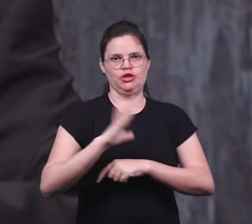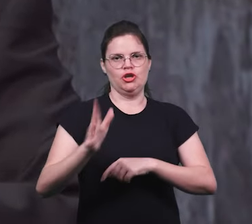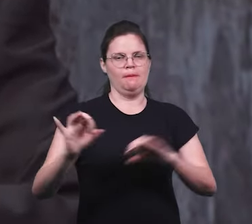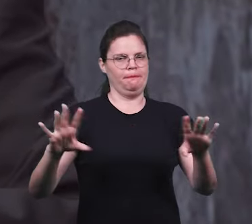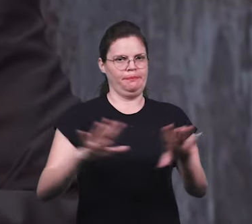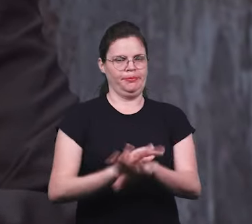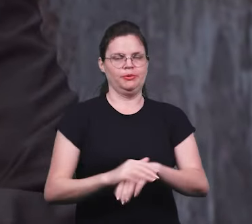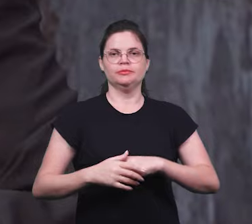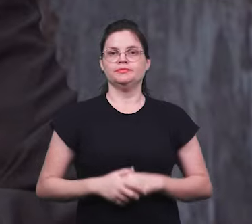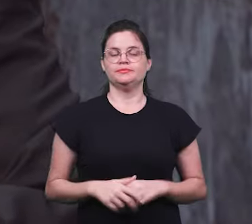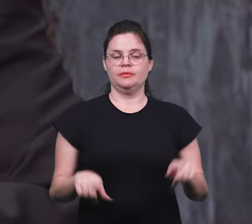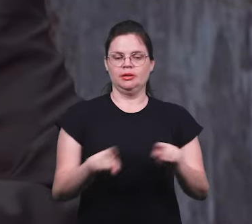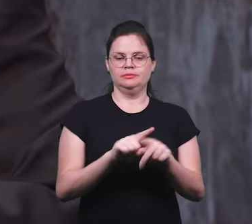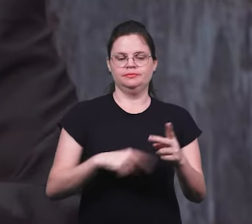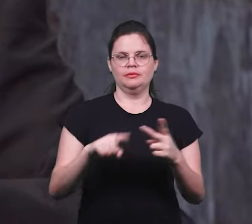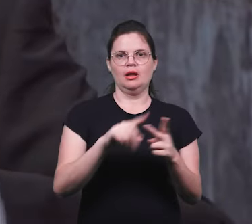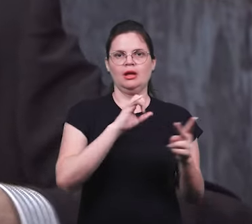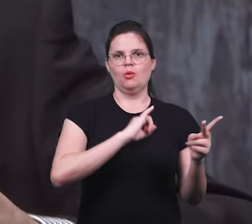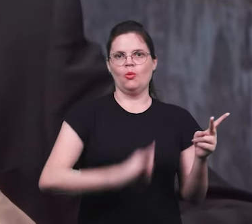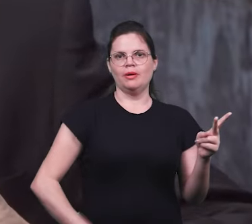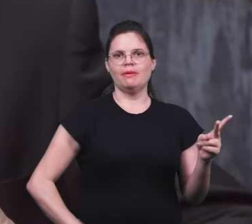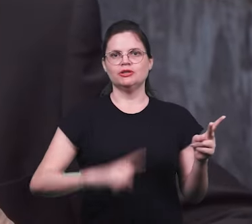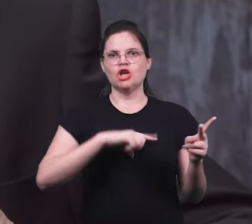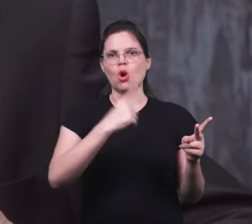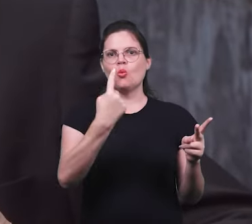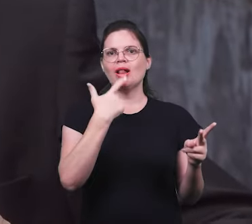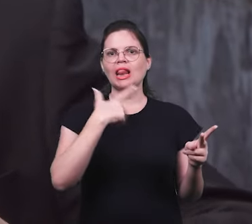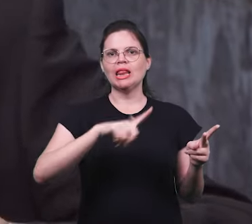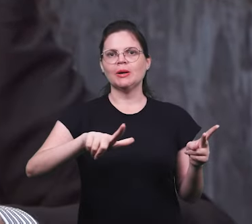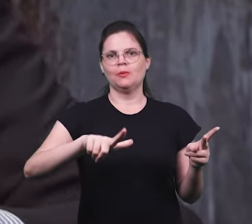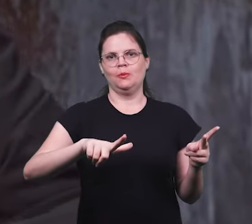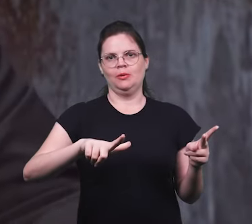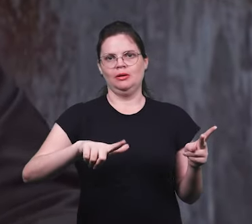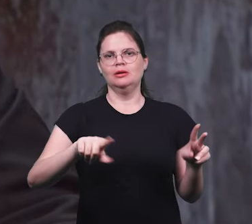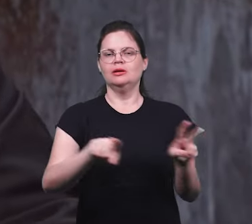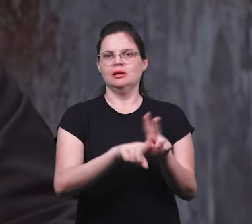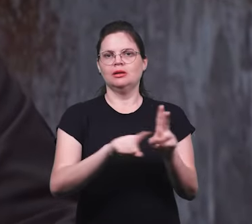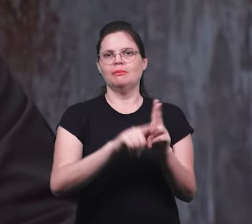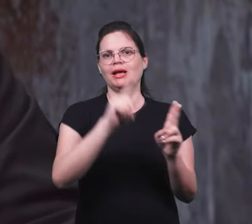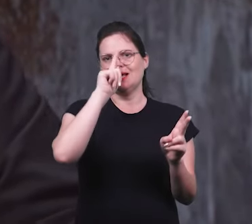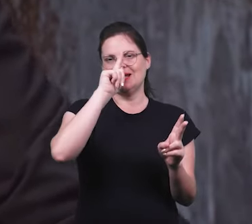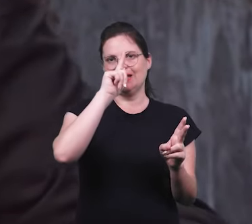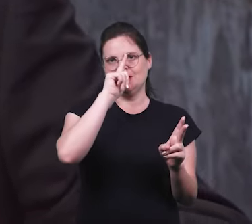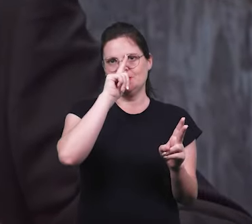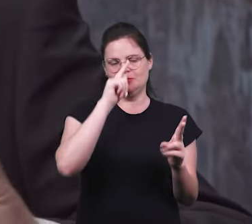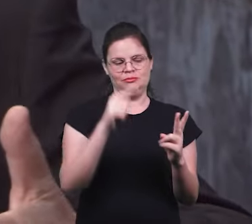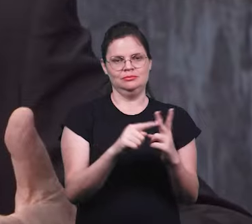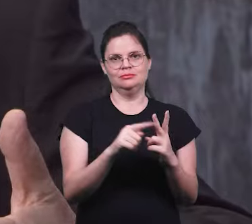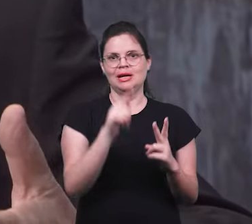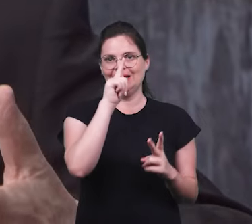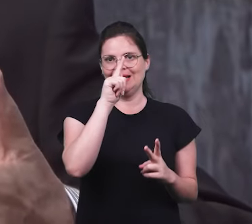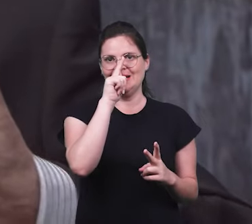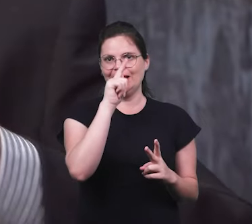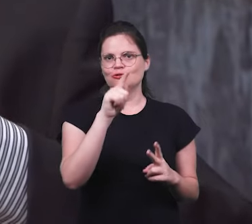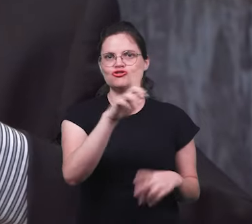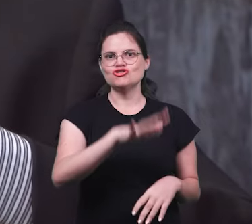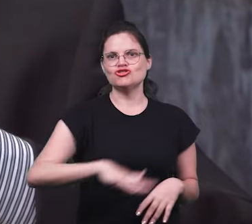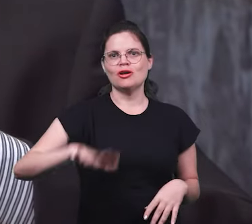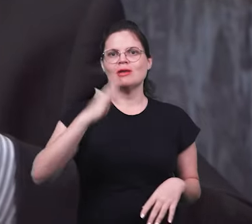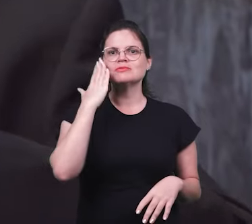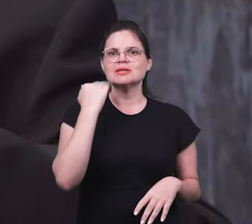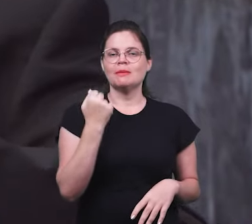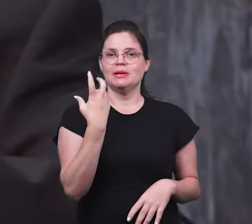providência, todo o império falava a sua própria língua, mas falava também o grego, que era uma língua universal. Então, quando